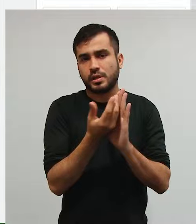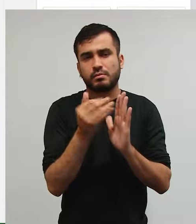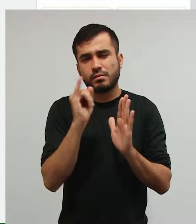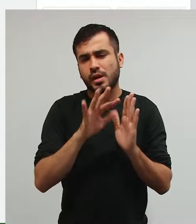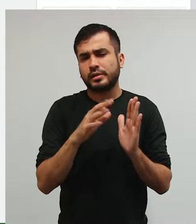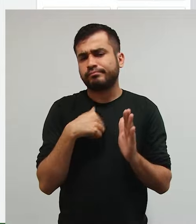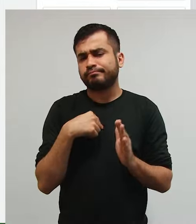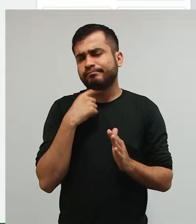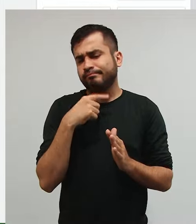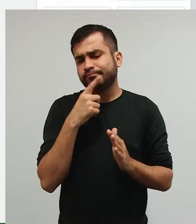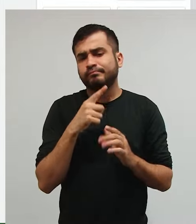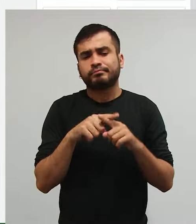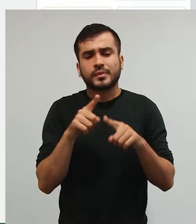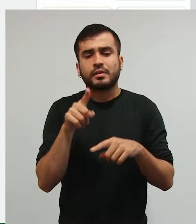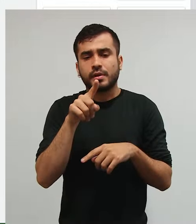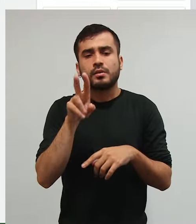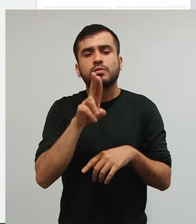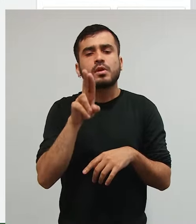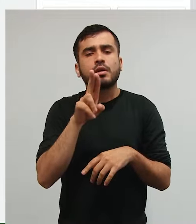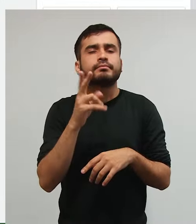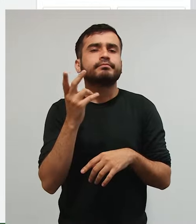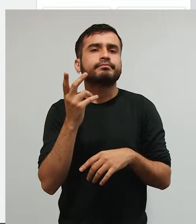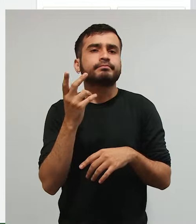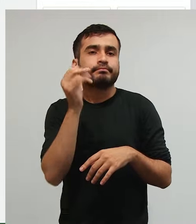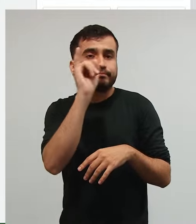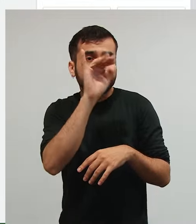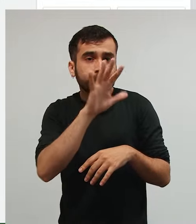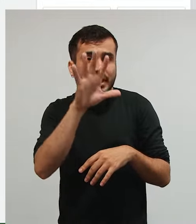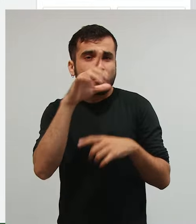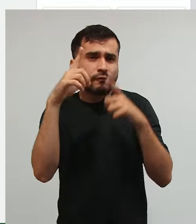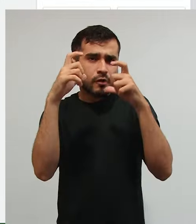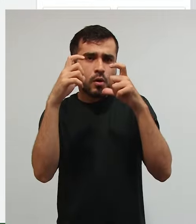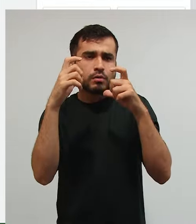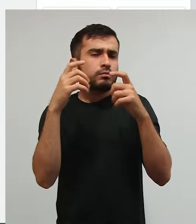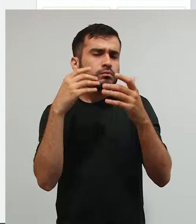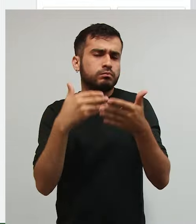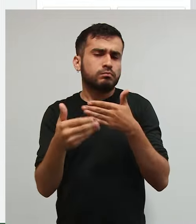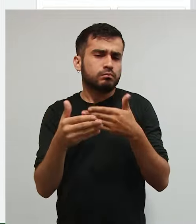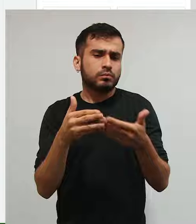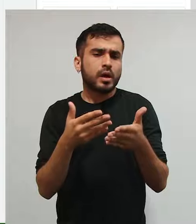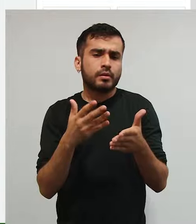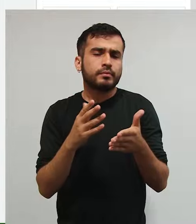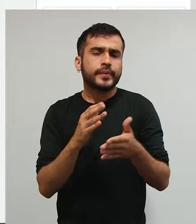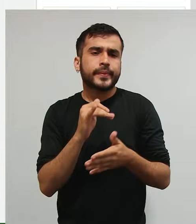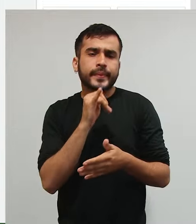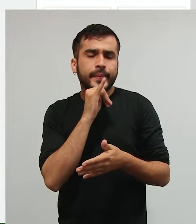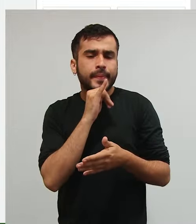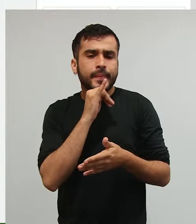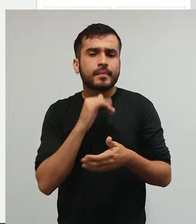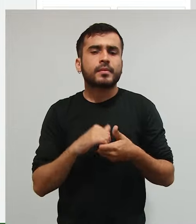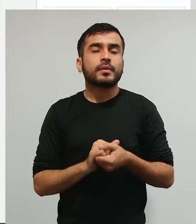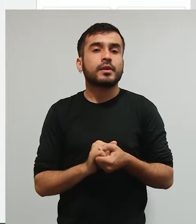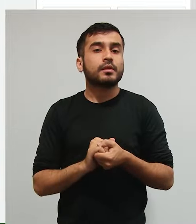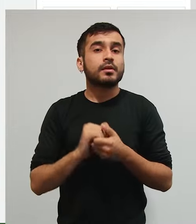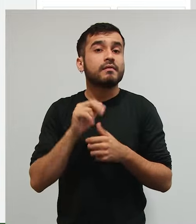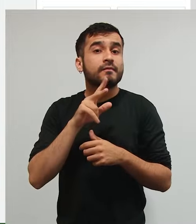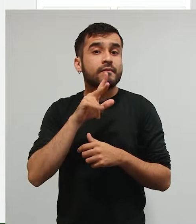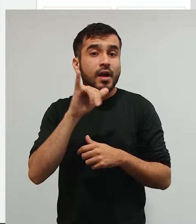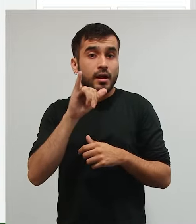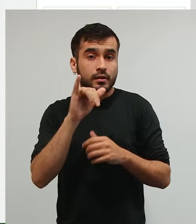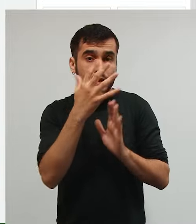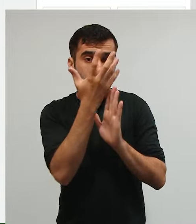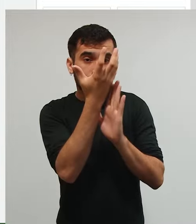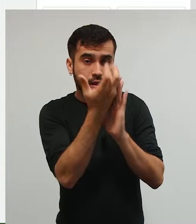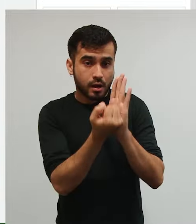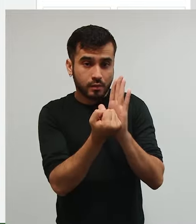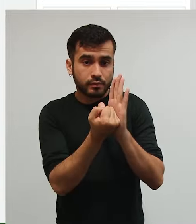imagens, certo? Então, vamos usar aqui, ó, esse bloco de imagens. Então, digamos aqui que você vai fazer um upload de imagem, eu